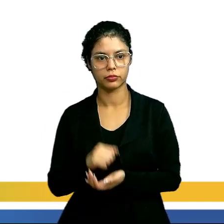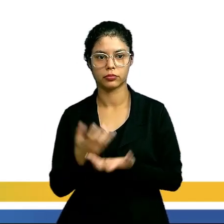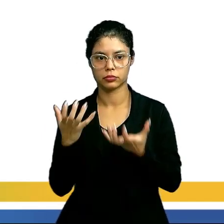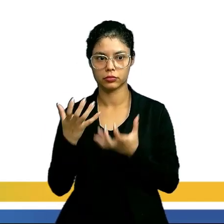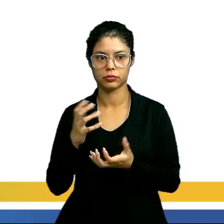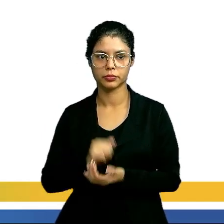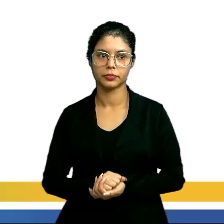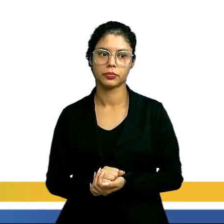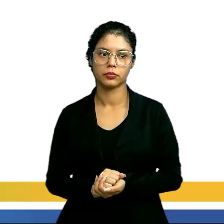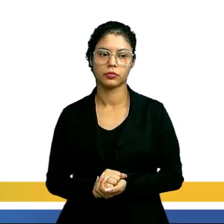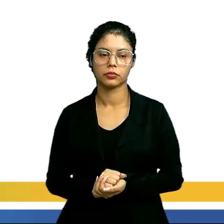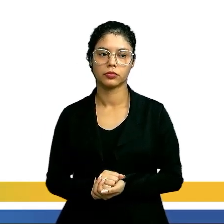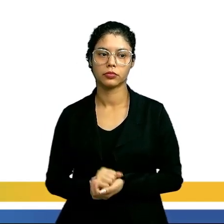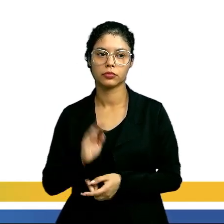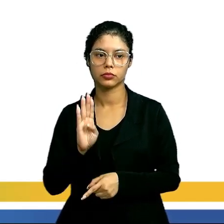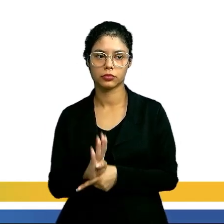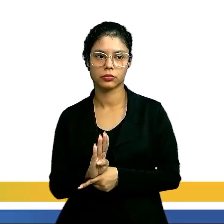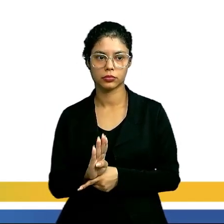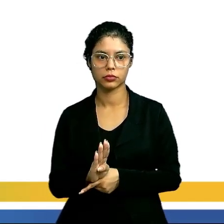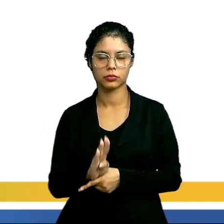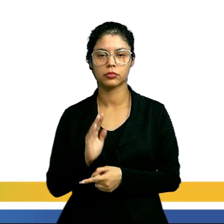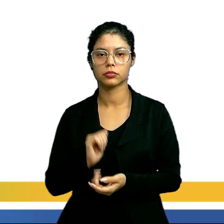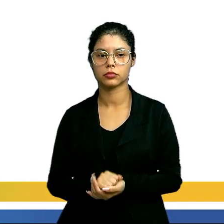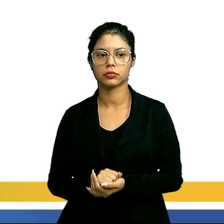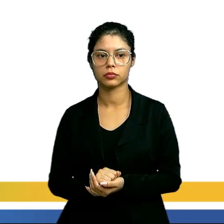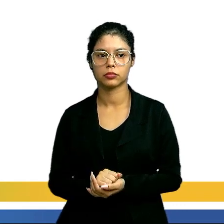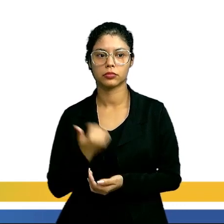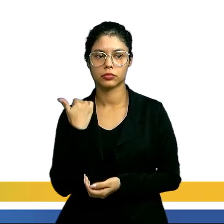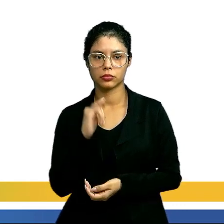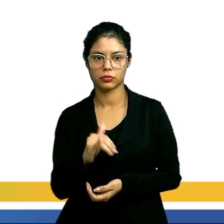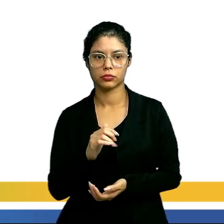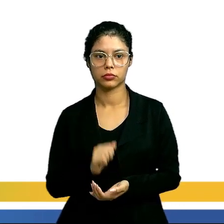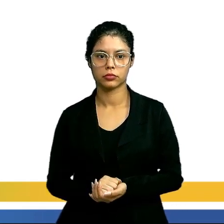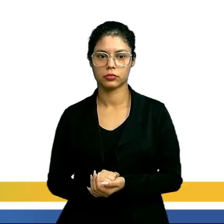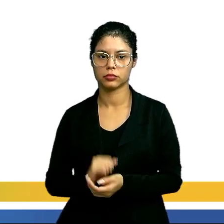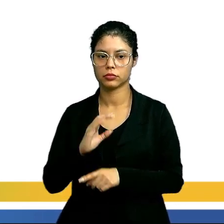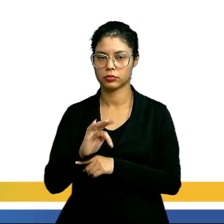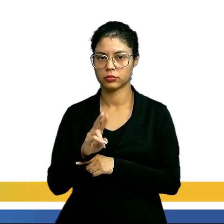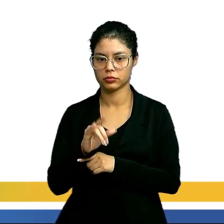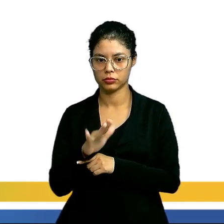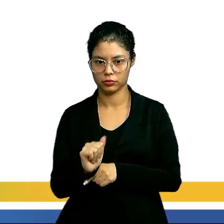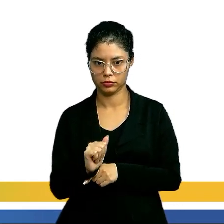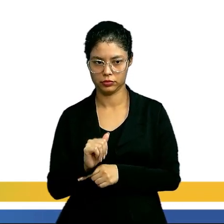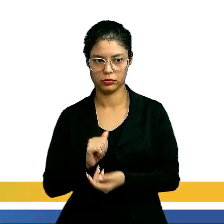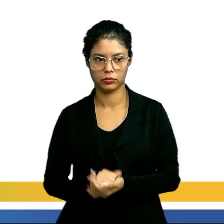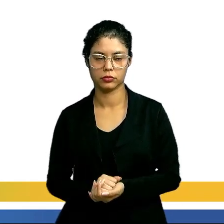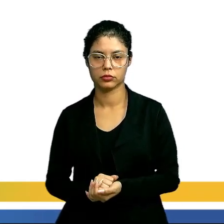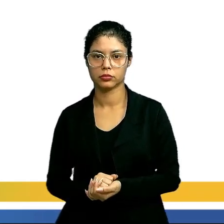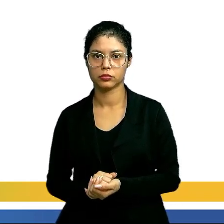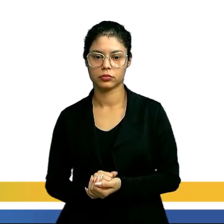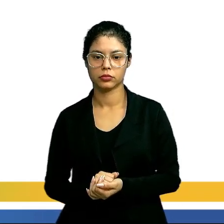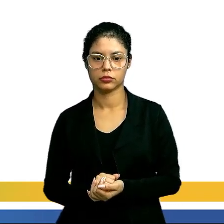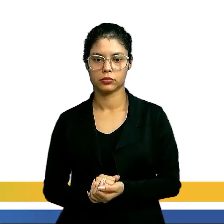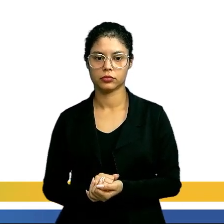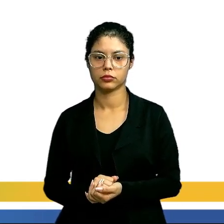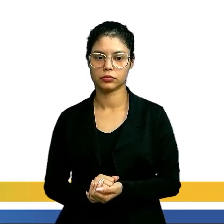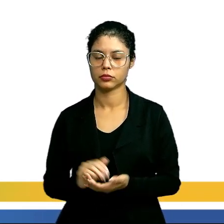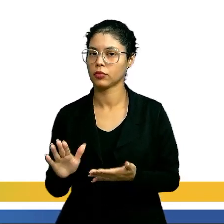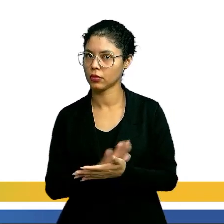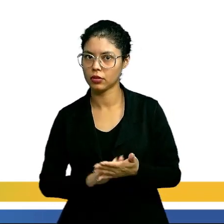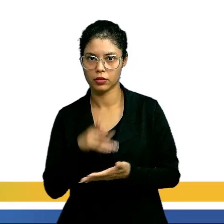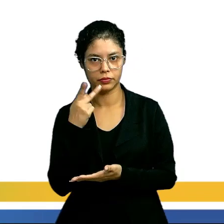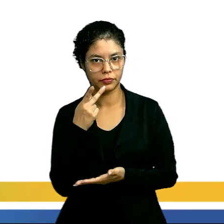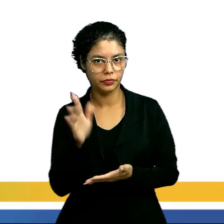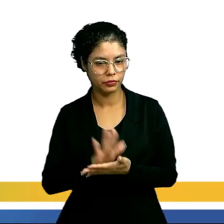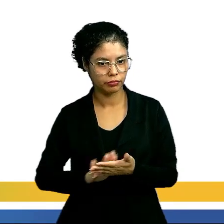queremos aqui. Letra B. A energia potencial gravitacional em energia cinética? Não, em nenhum momento